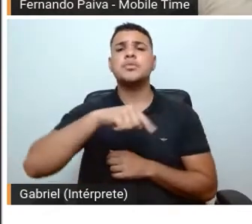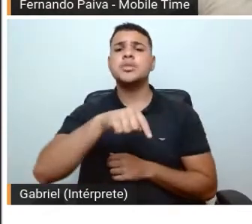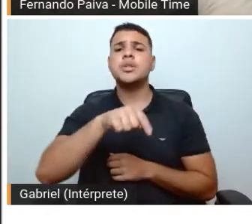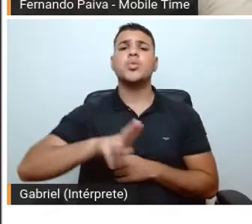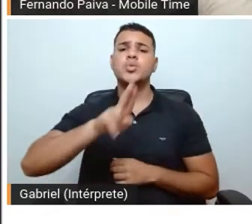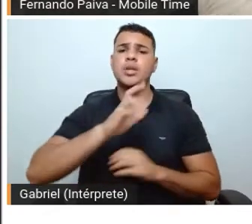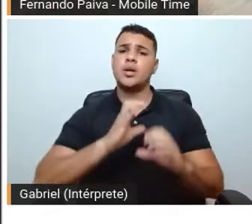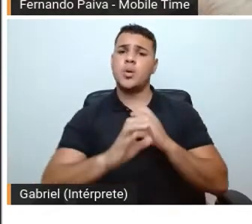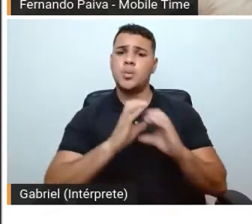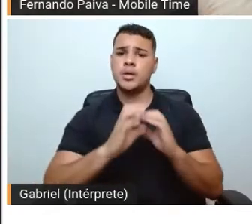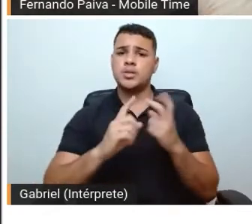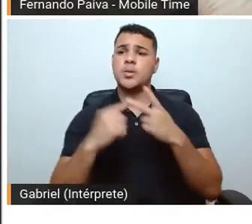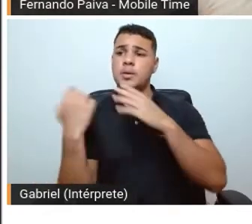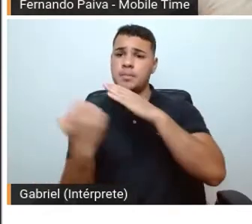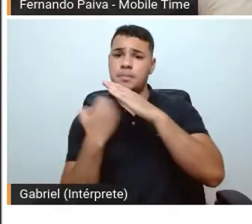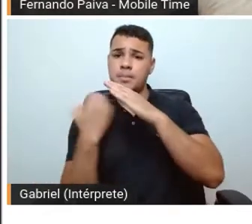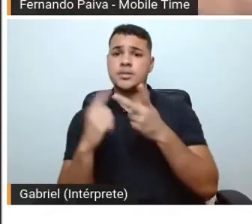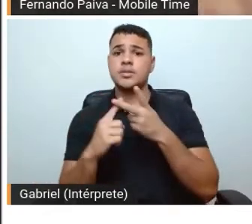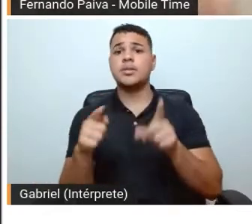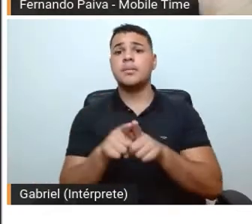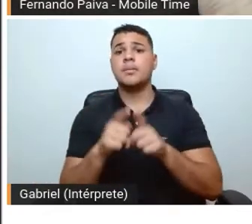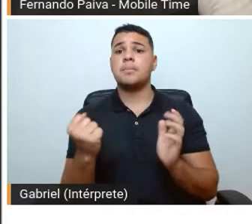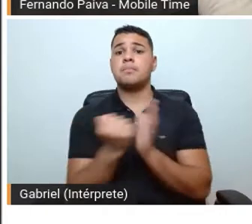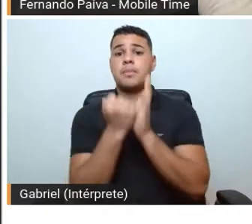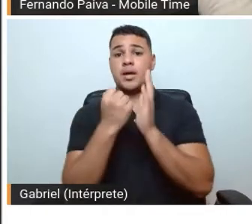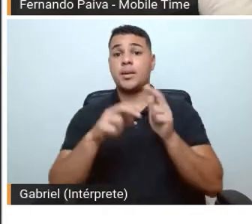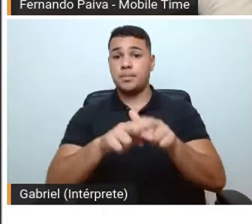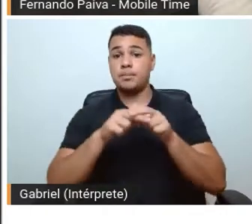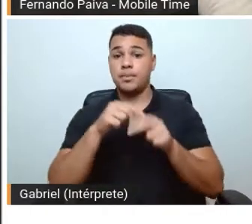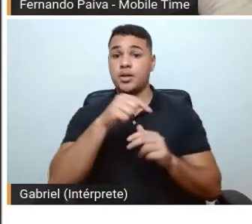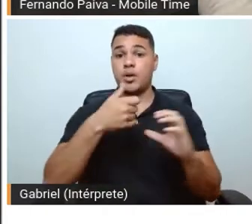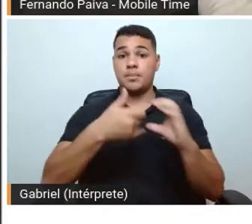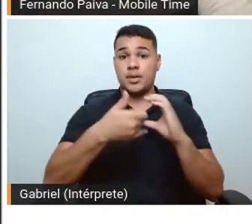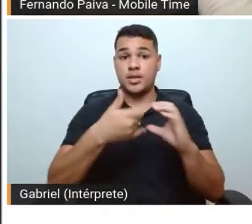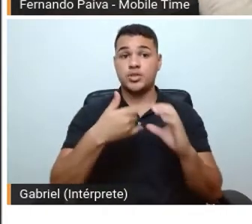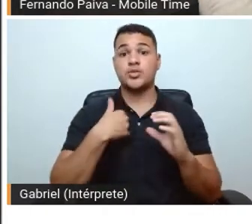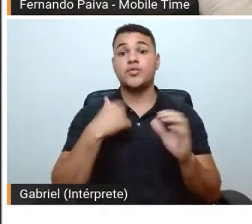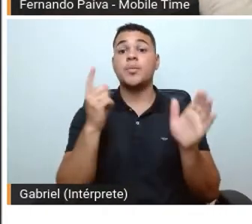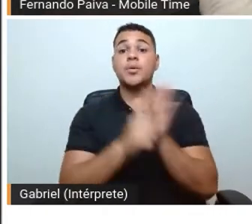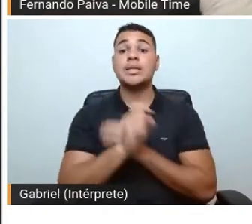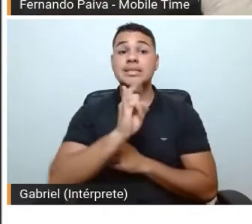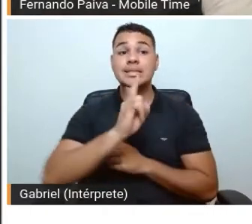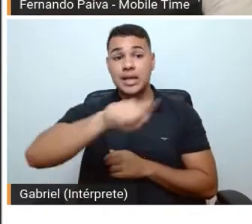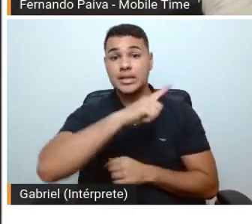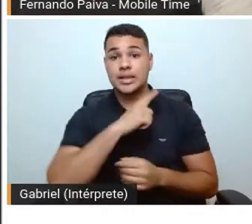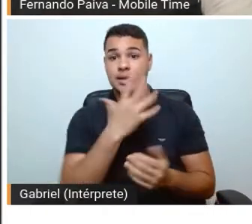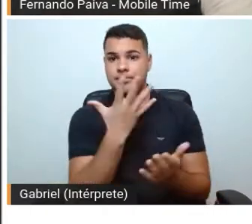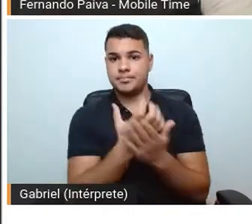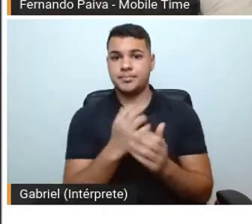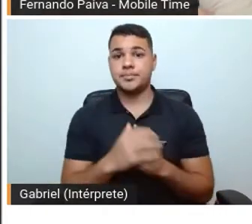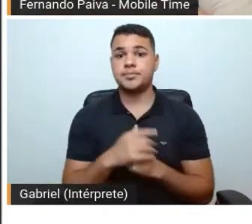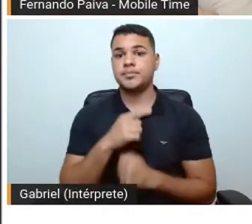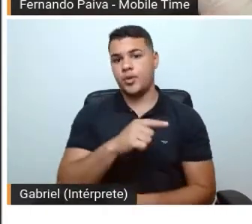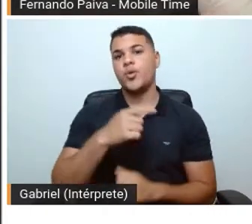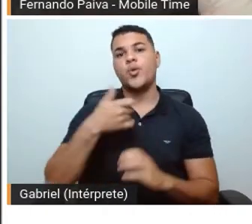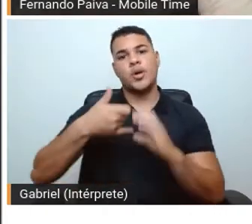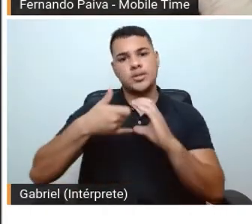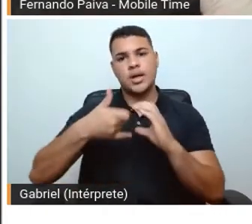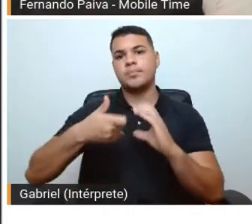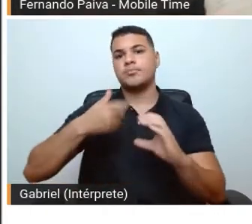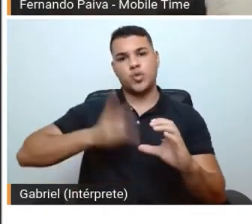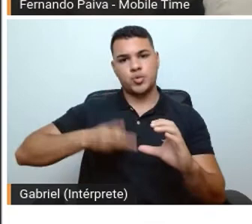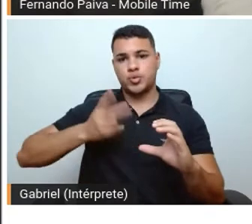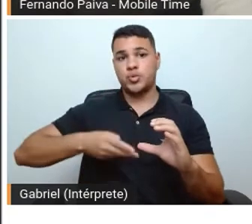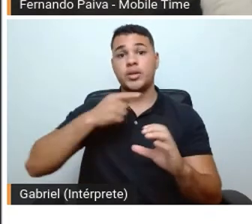marcas e empresas através de cada um desses aplicativos tá a pergunta é feita para quem tem cada um desses aplicativos instalados WhatsApp lidera e ele vem